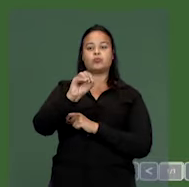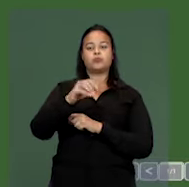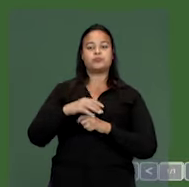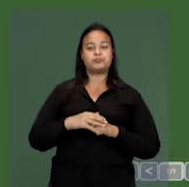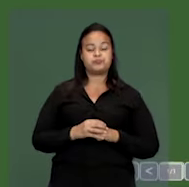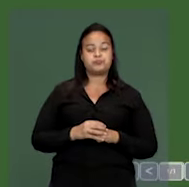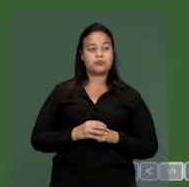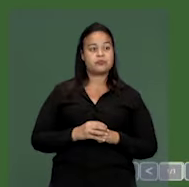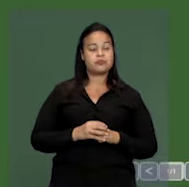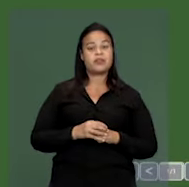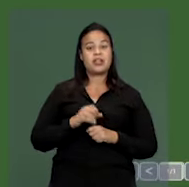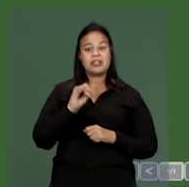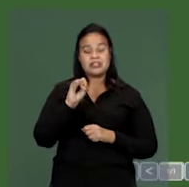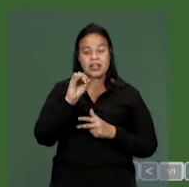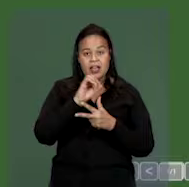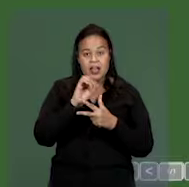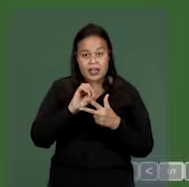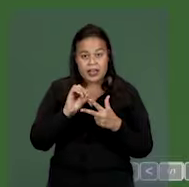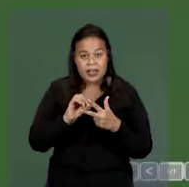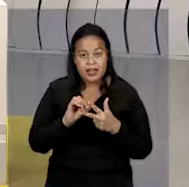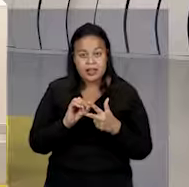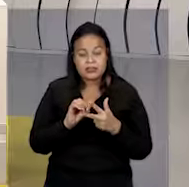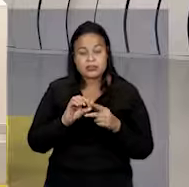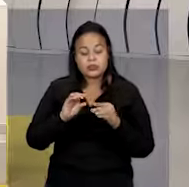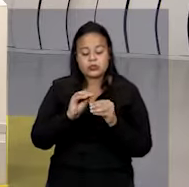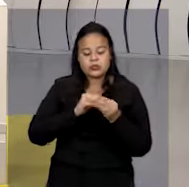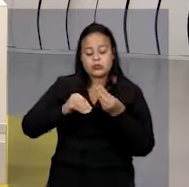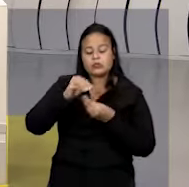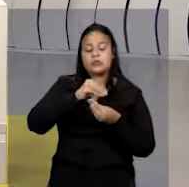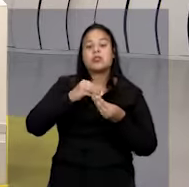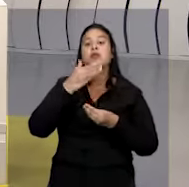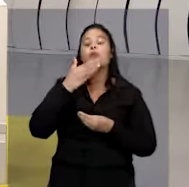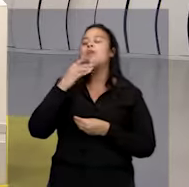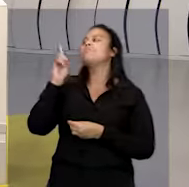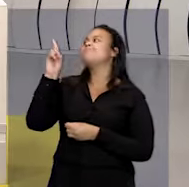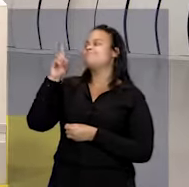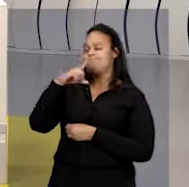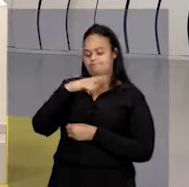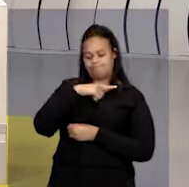Mas, quando você for fazer o Enem, a substância que cai muito é o carbonato, tá?